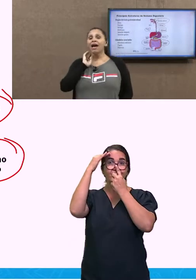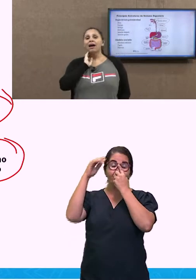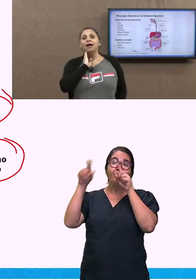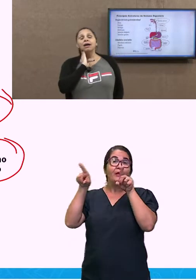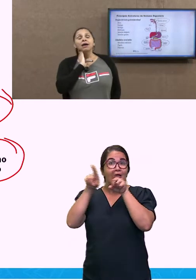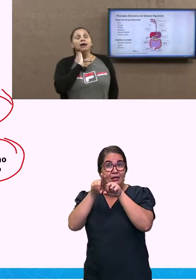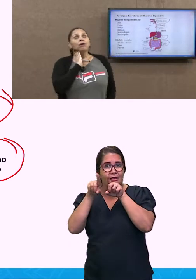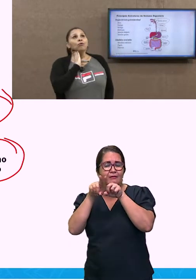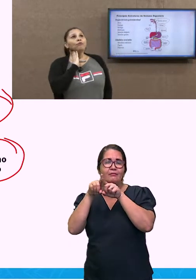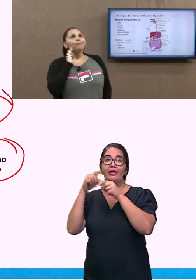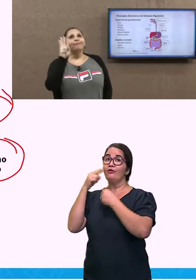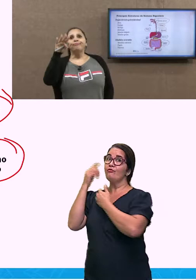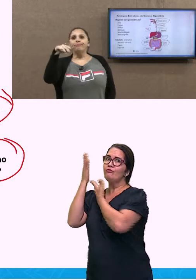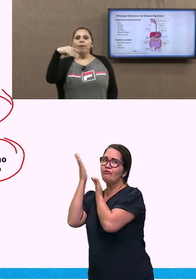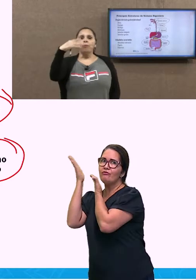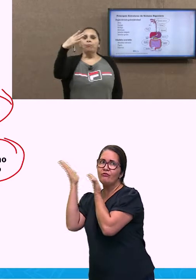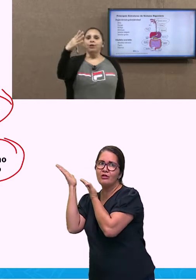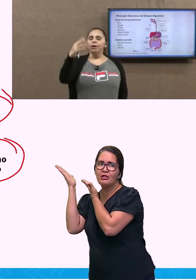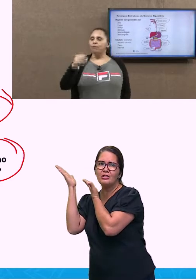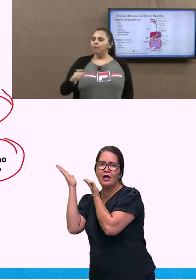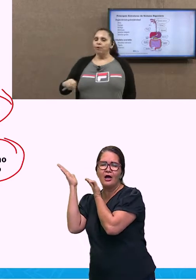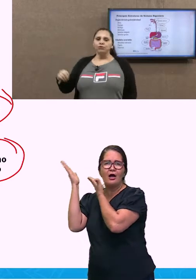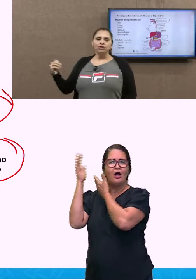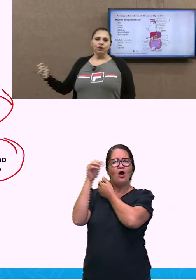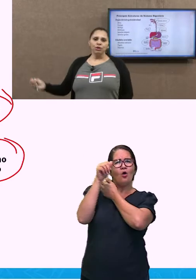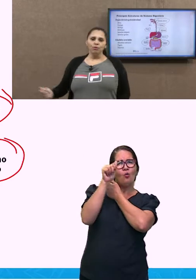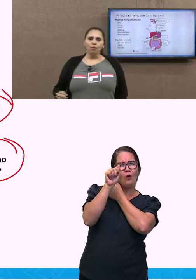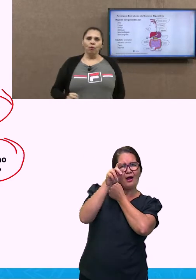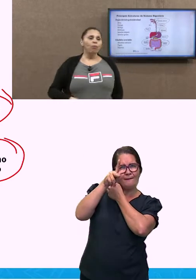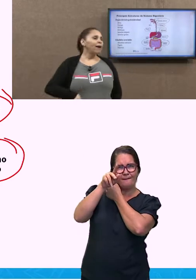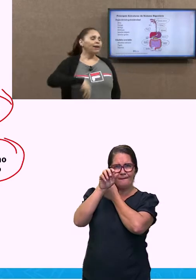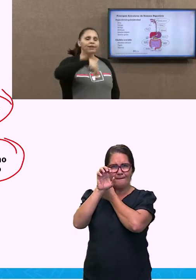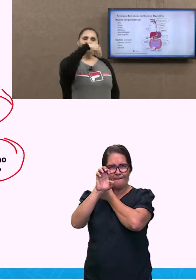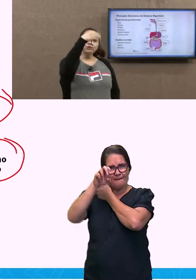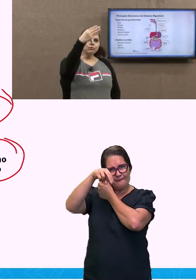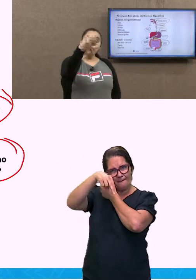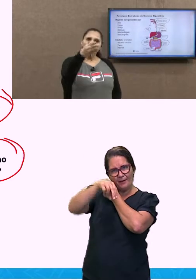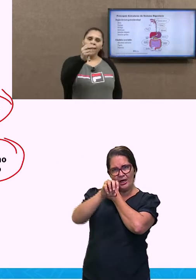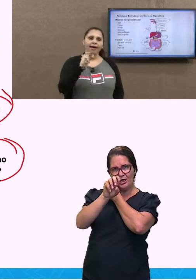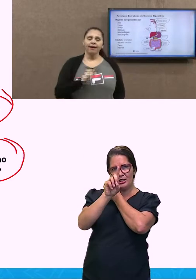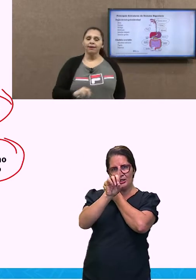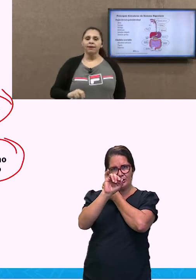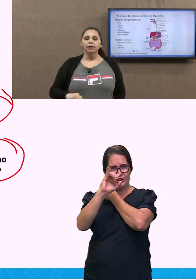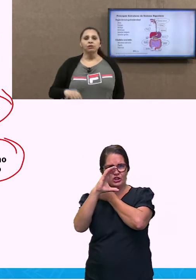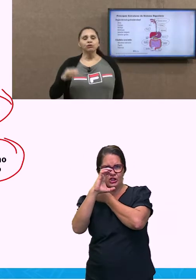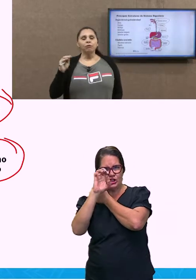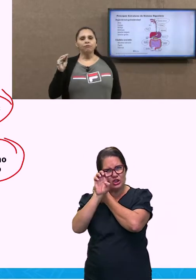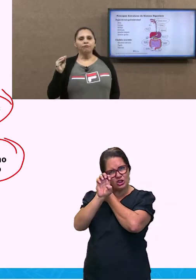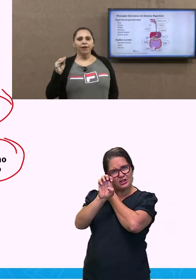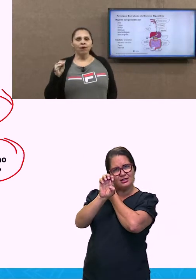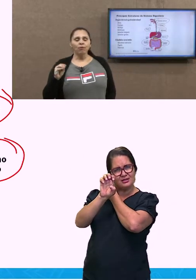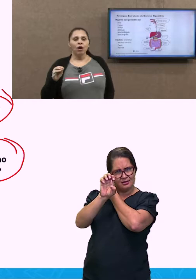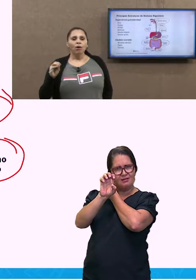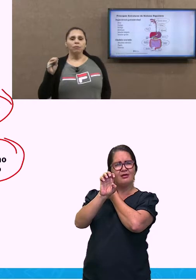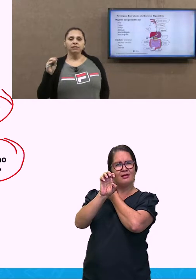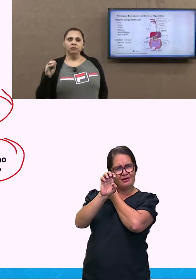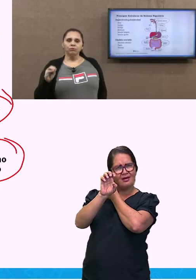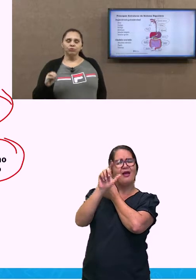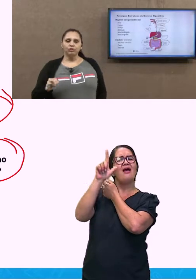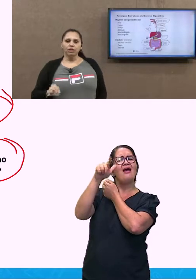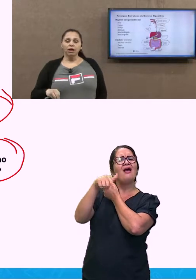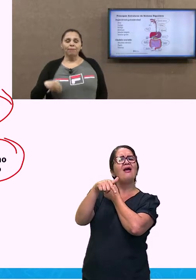assim, o meu primo, o meu tio, o parente de um colega sofreu